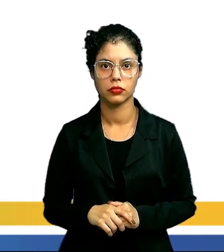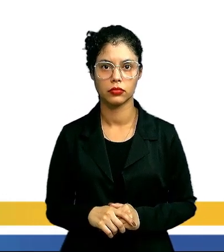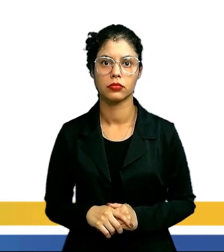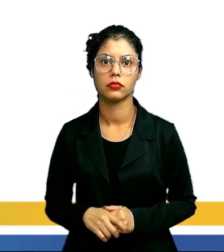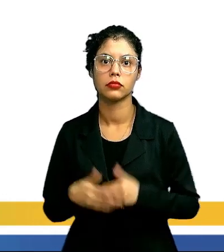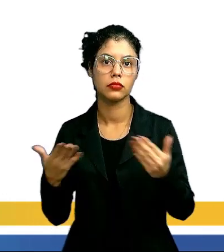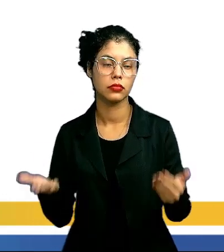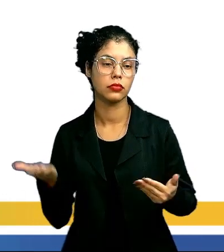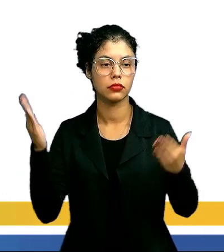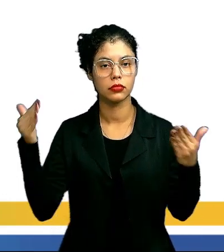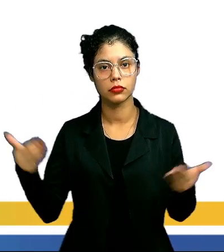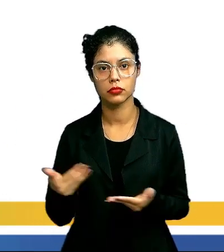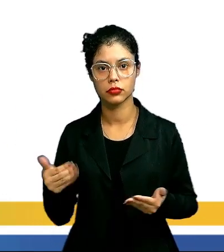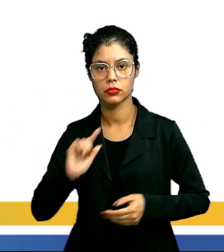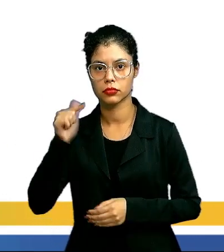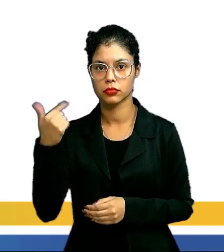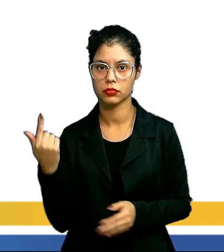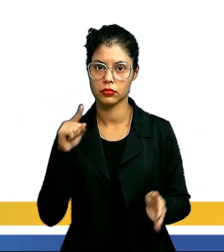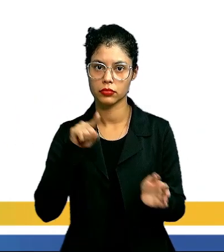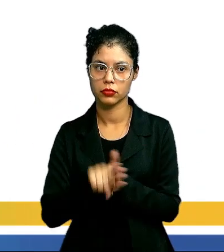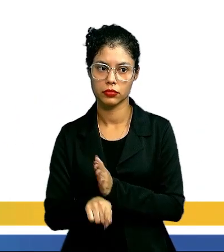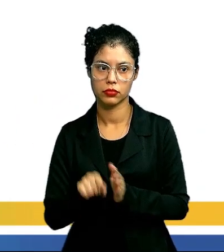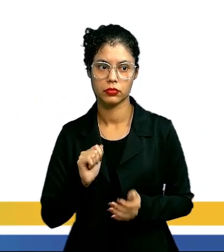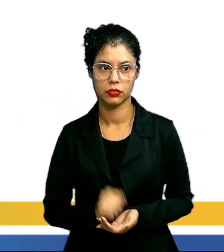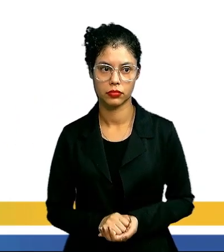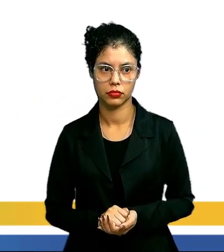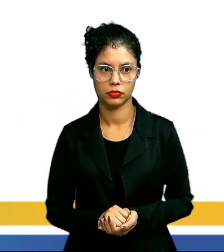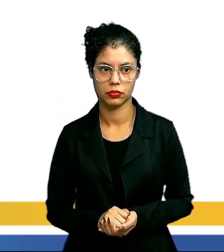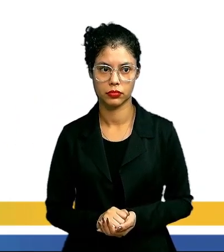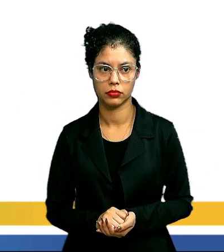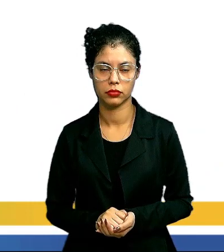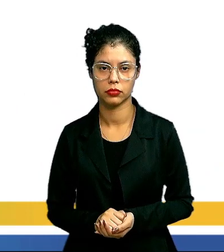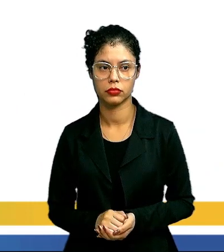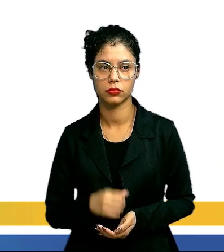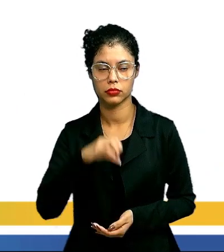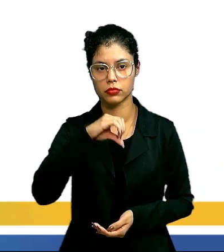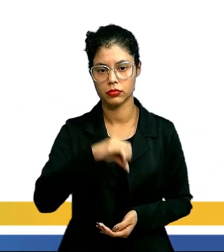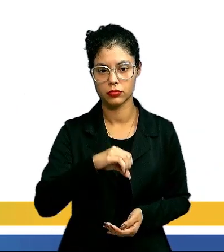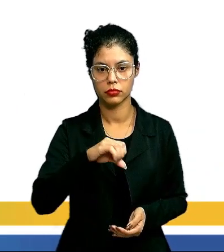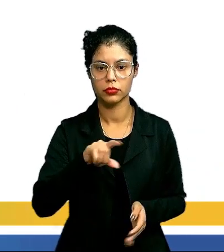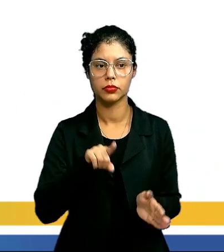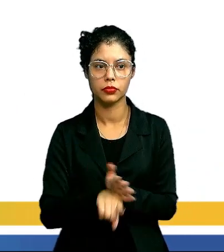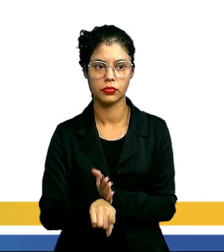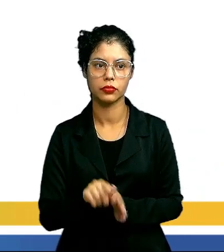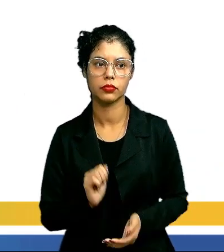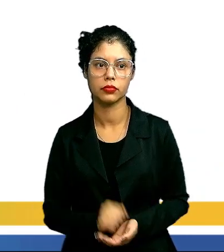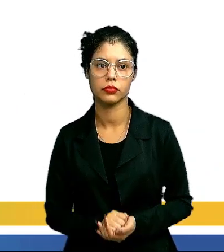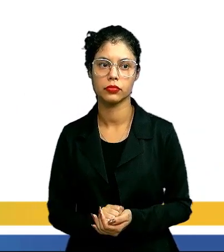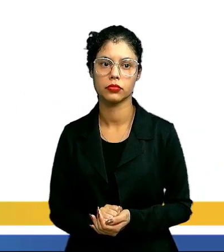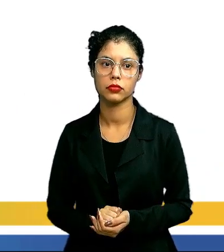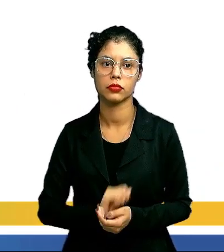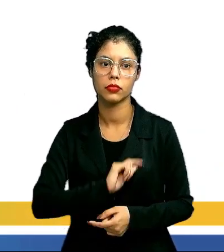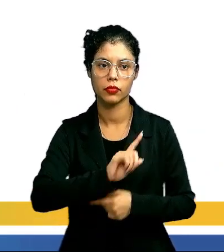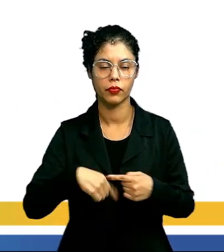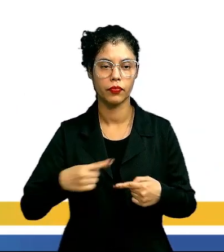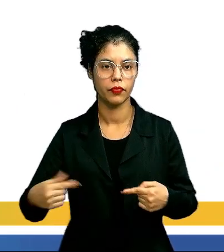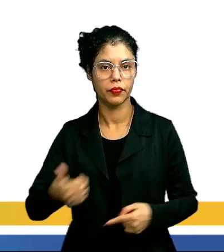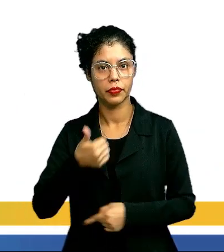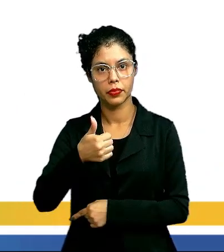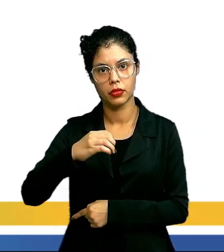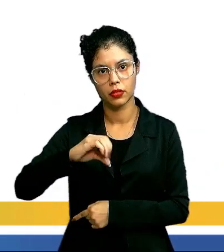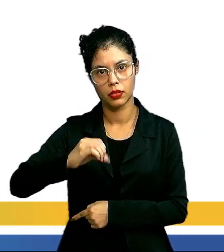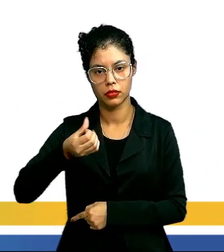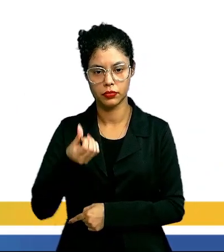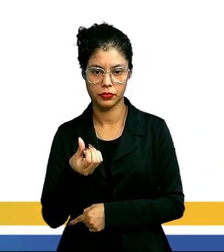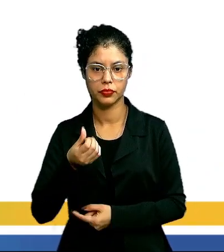vamos para a próxima questão questão 9 também está na página 106 do livro